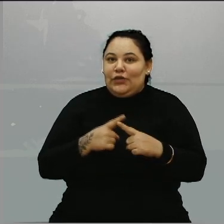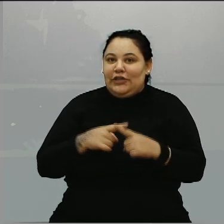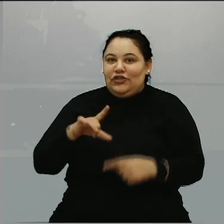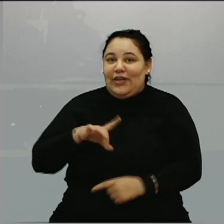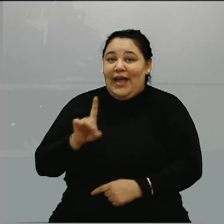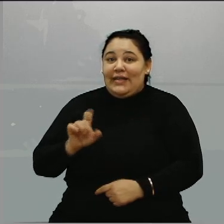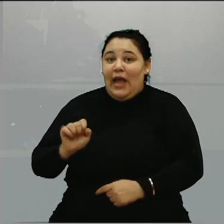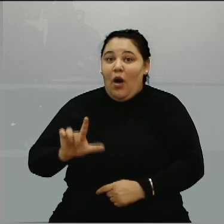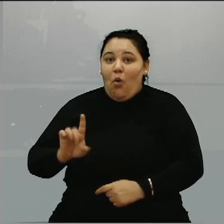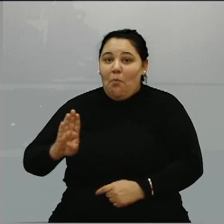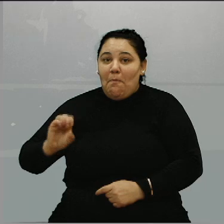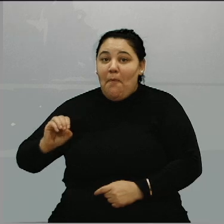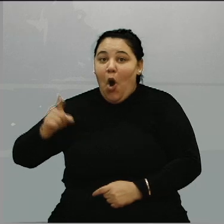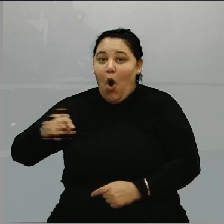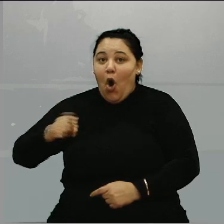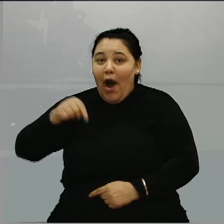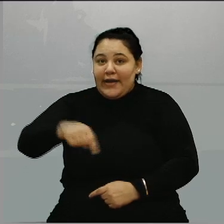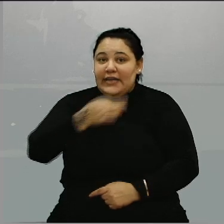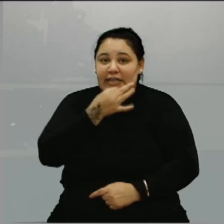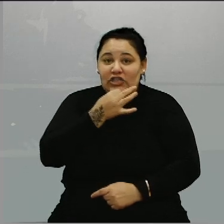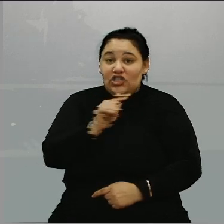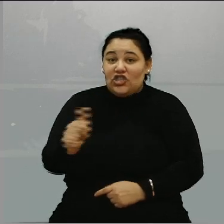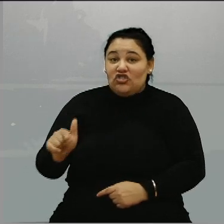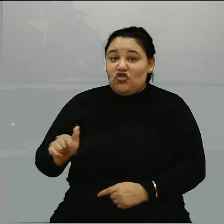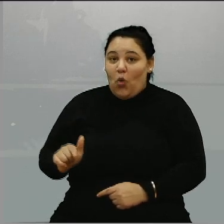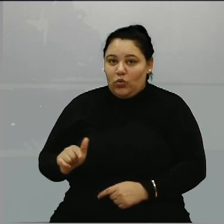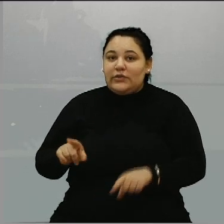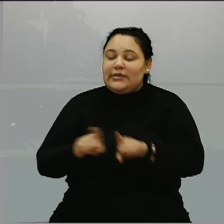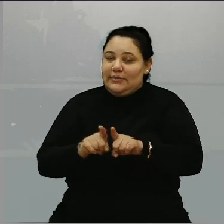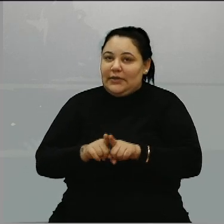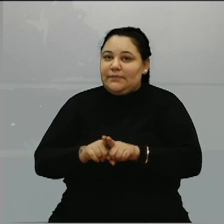Dalbó e de outras barragens,